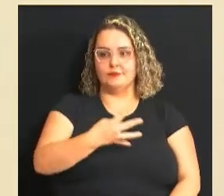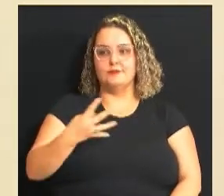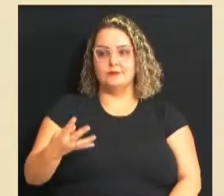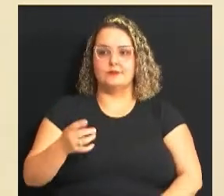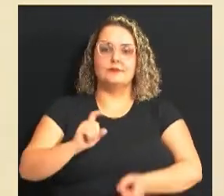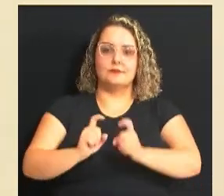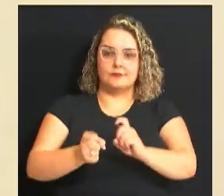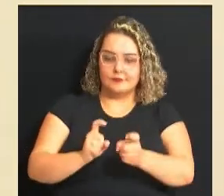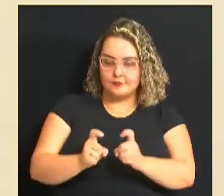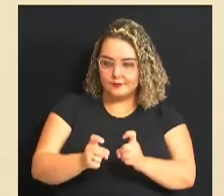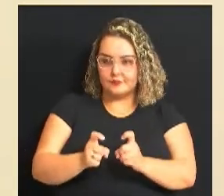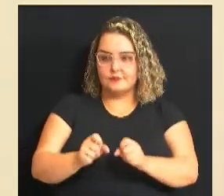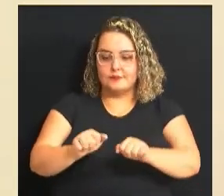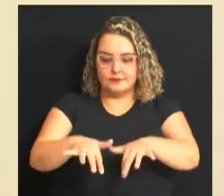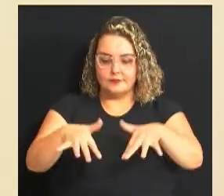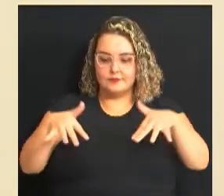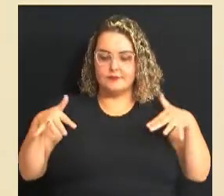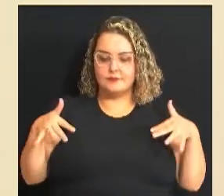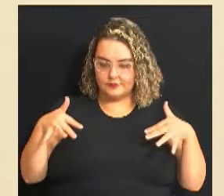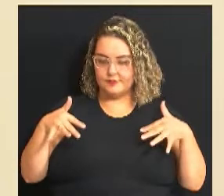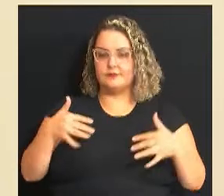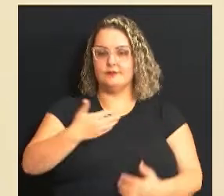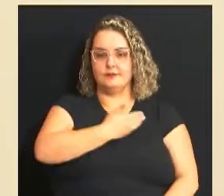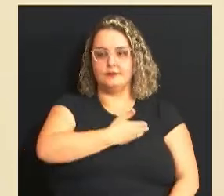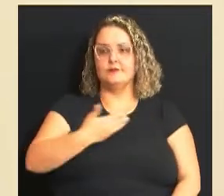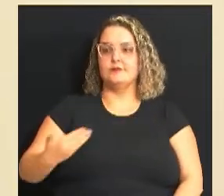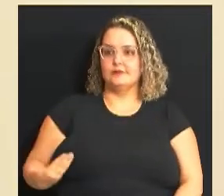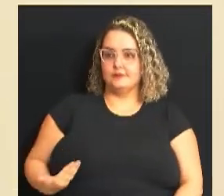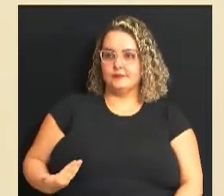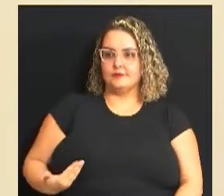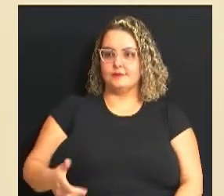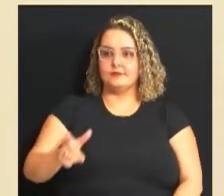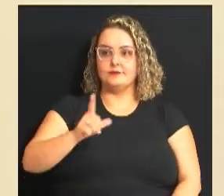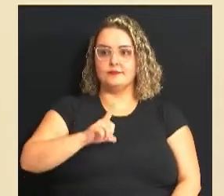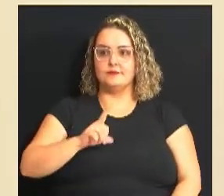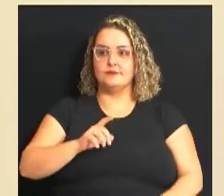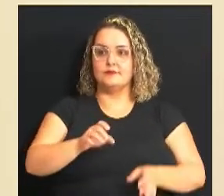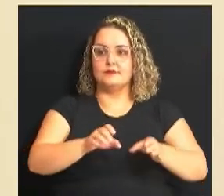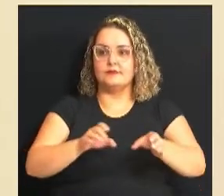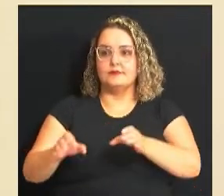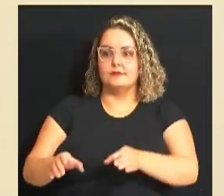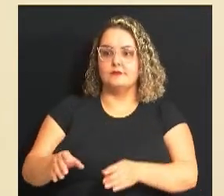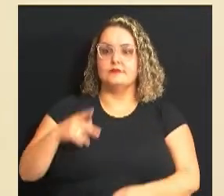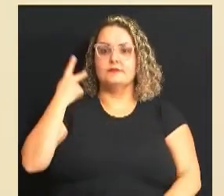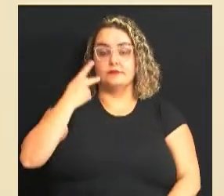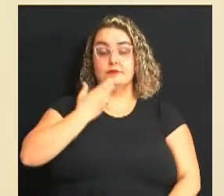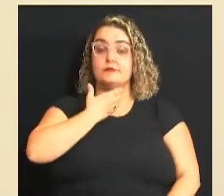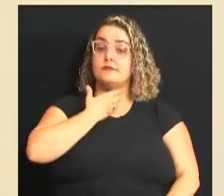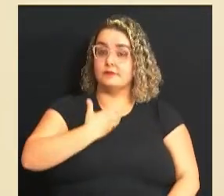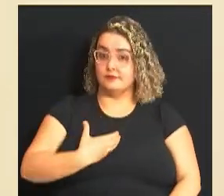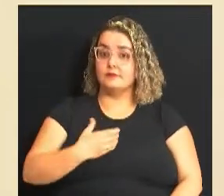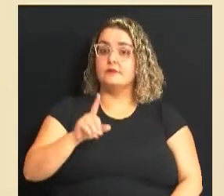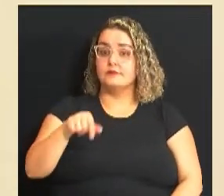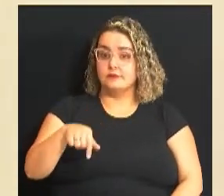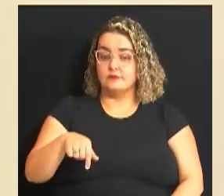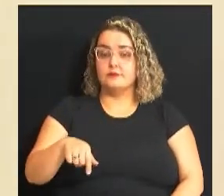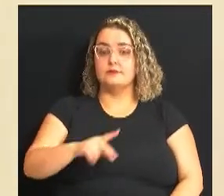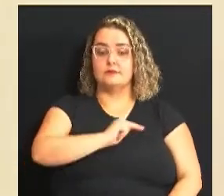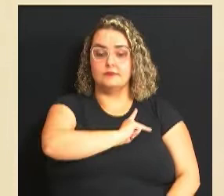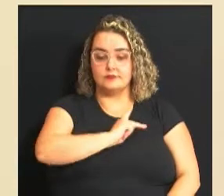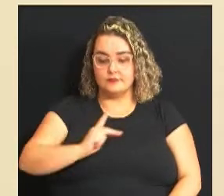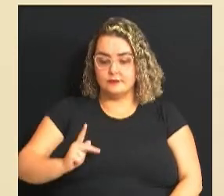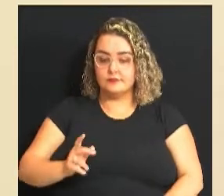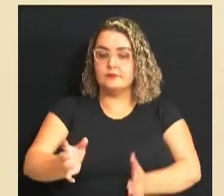44ª audiências públicas, que terão comando do vereador Carmo Luiz, que é justamente o presidente